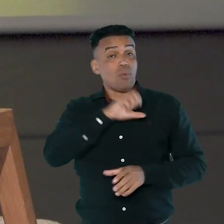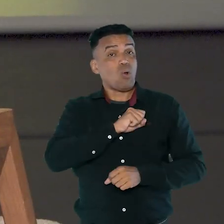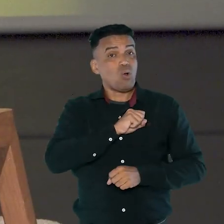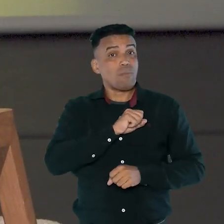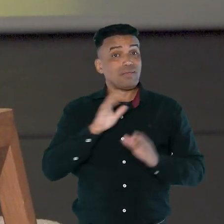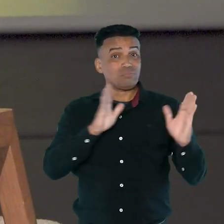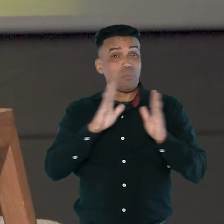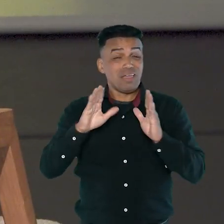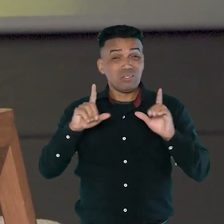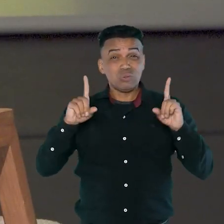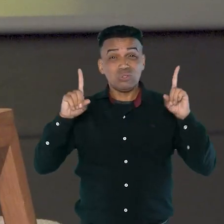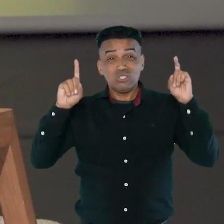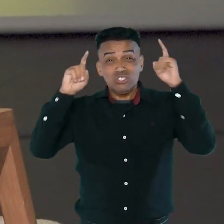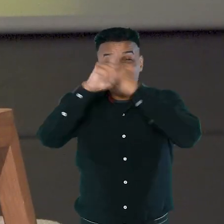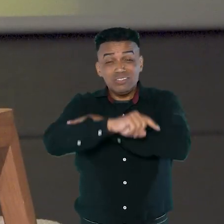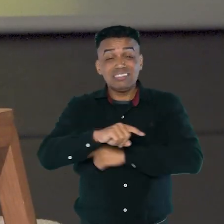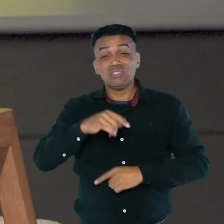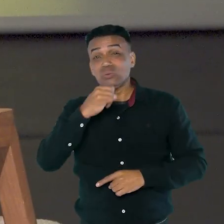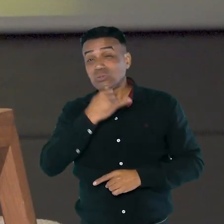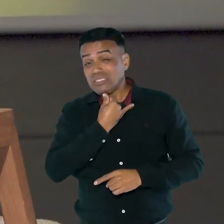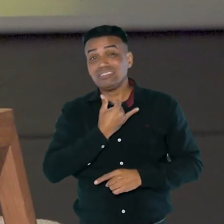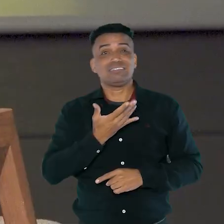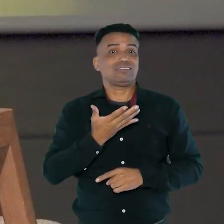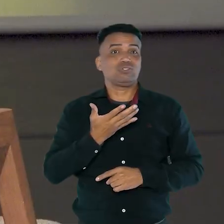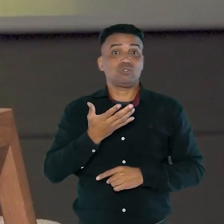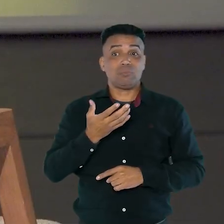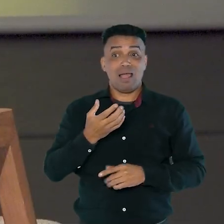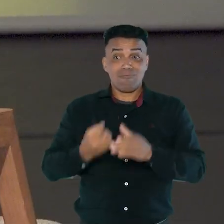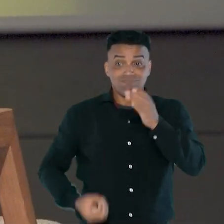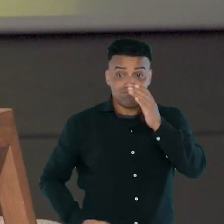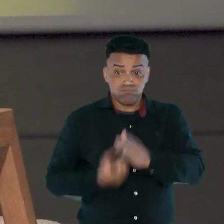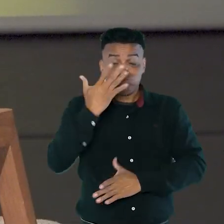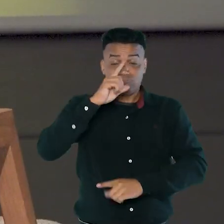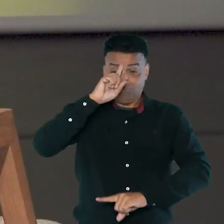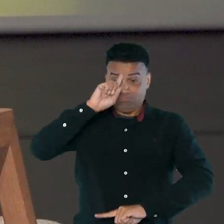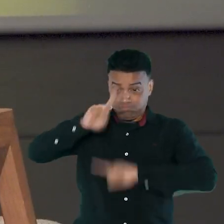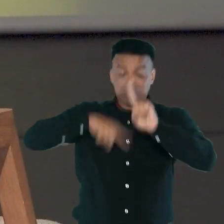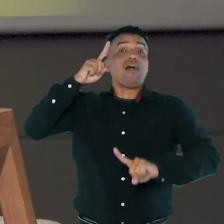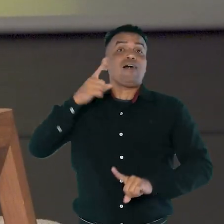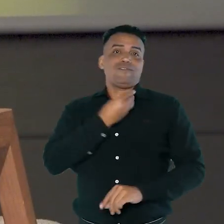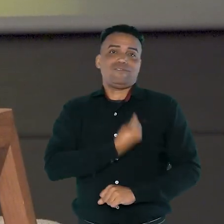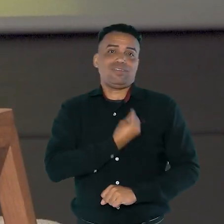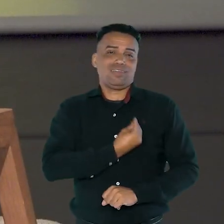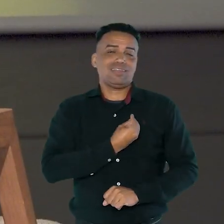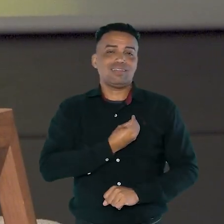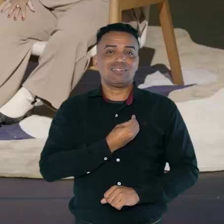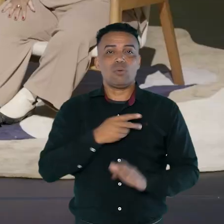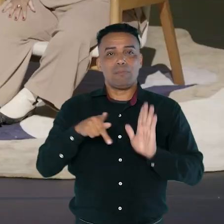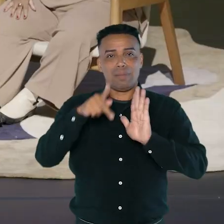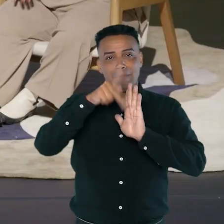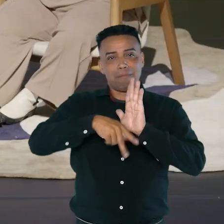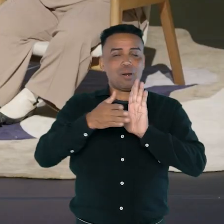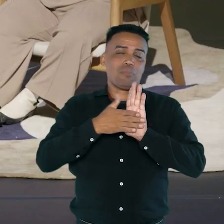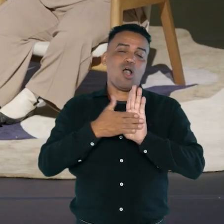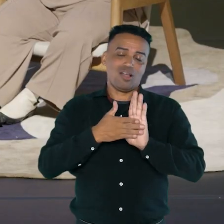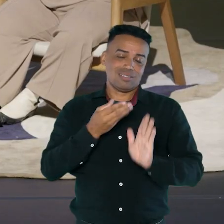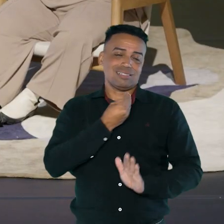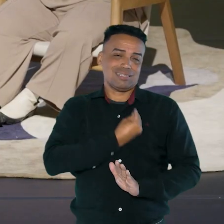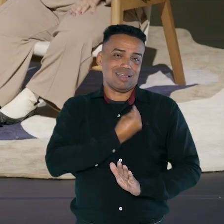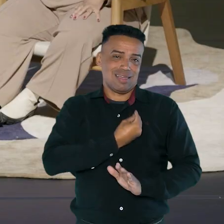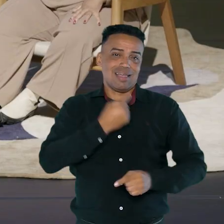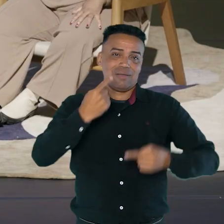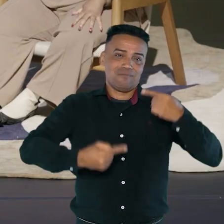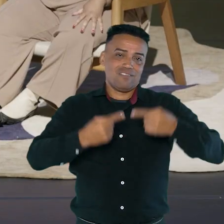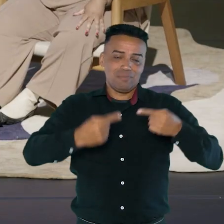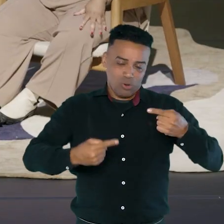precisa para injeção de vida, né? É isso, meu projeto político na vida é cantar o amor.